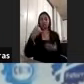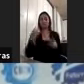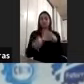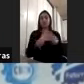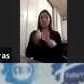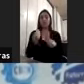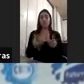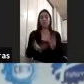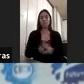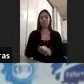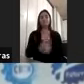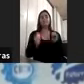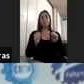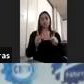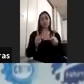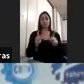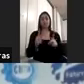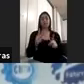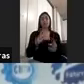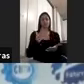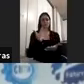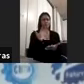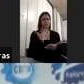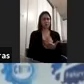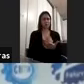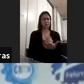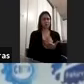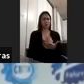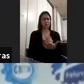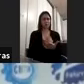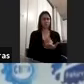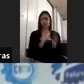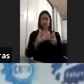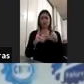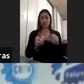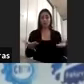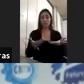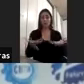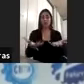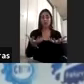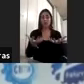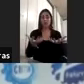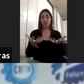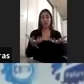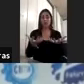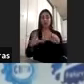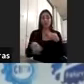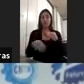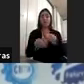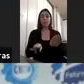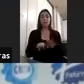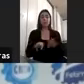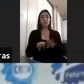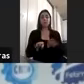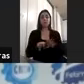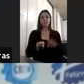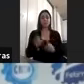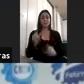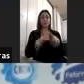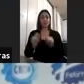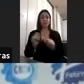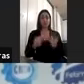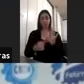Mas assim, já está registrado. Isso. E eu quero agora, assim, uma outra parte aqui da nossa conversa, que nós temos exposto também com as outras